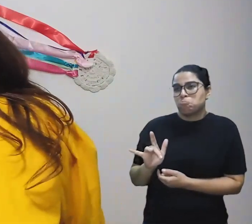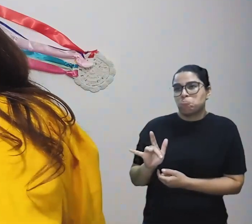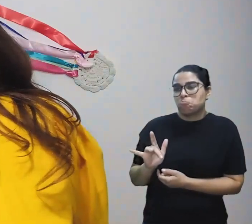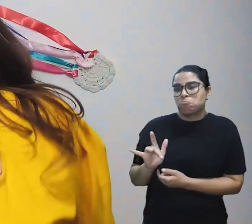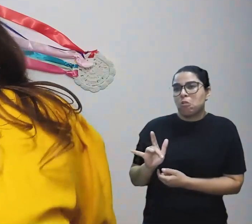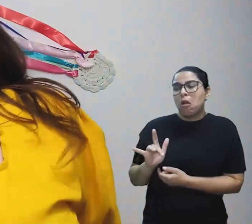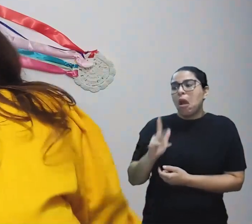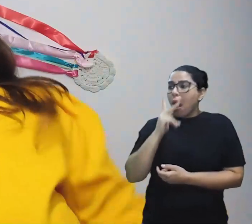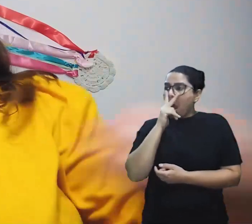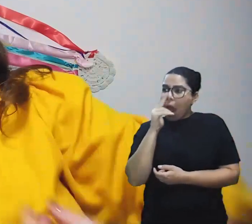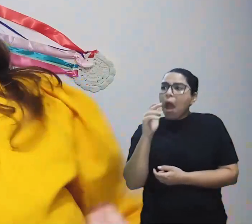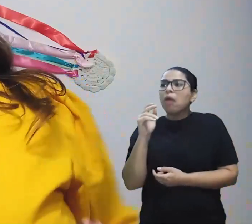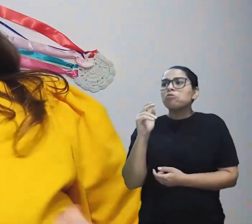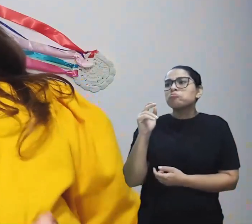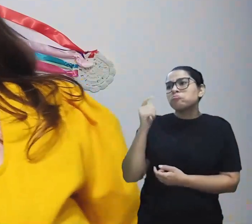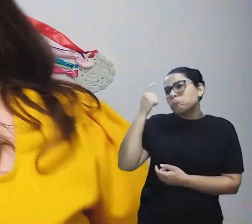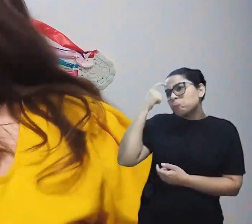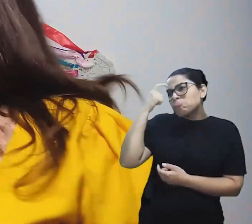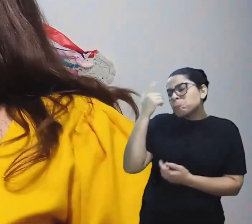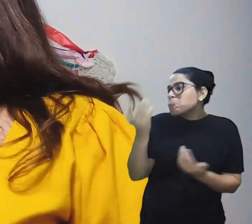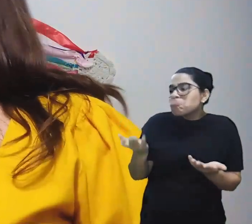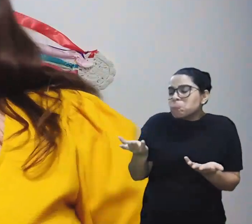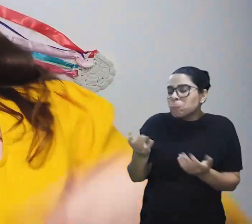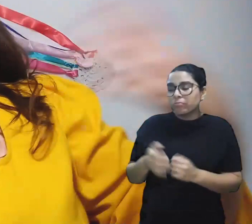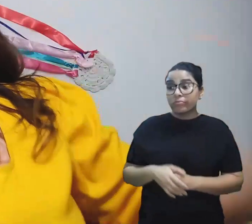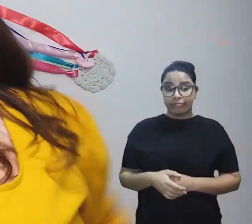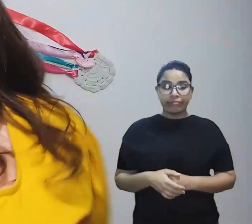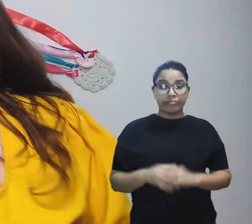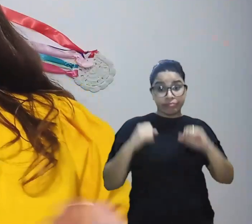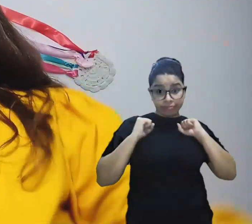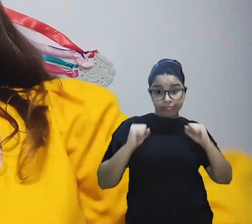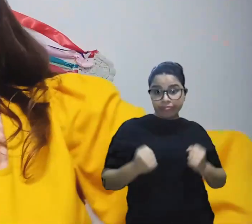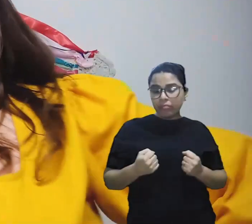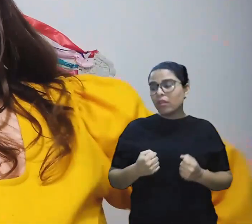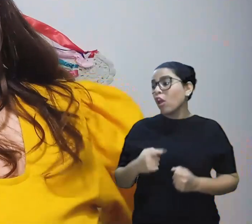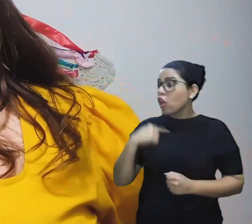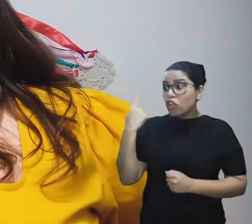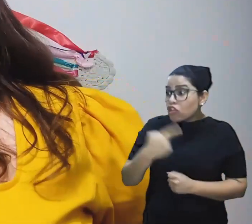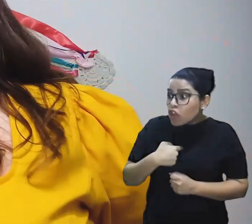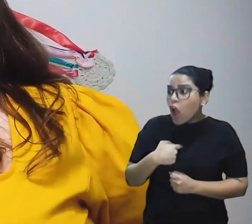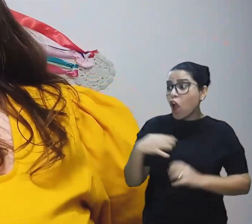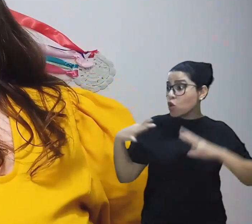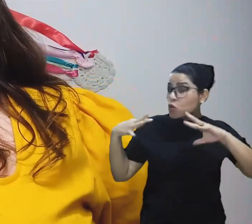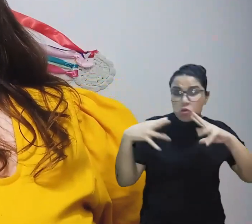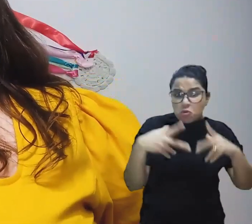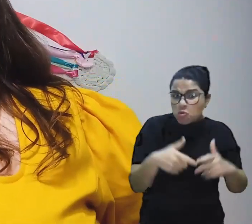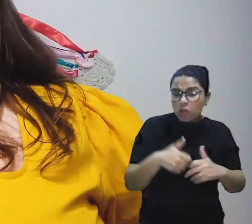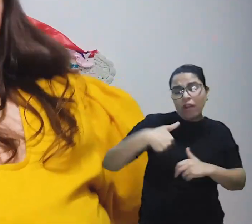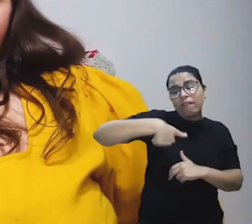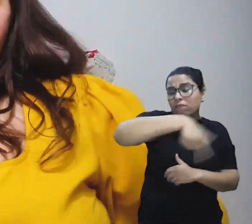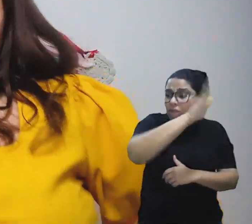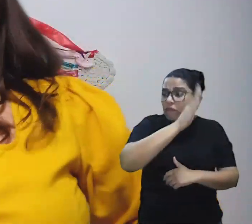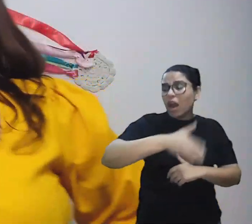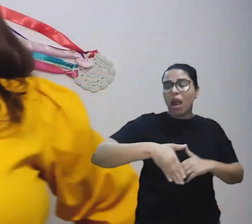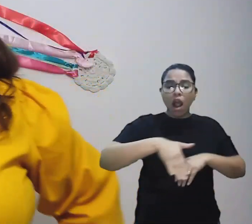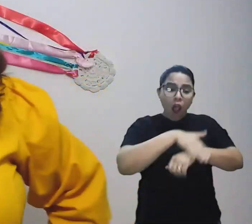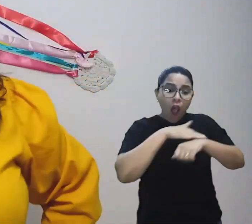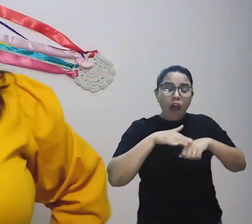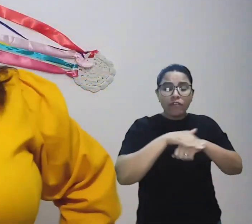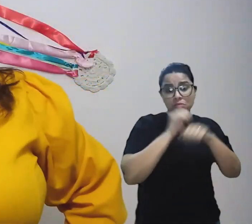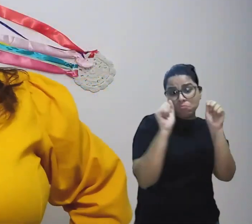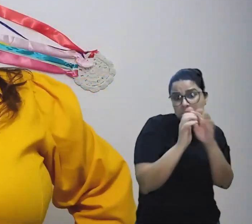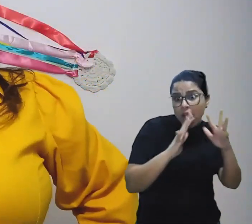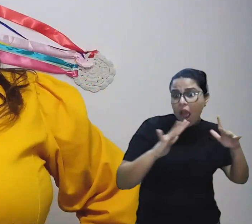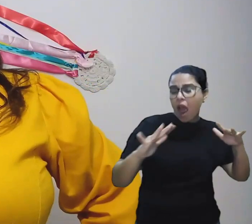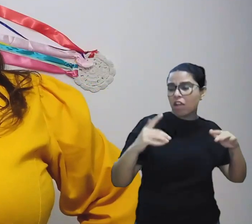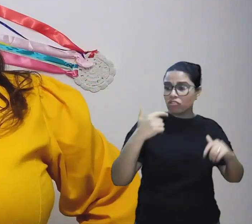Então, leão, eu, o espantalho, o lenhador, todos nós estamos indo falar com o grande Oz. Eu tô indo lá pedir